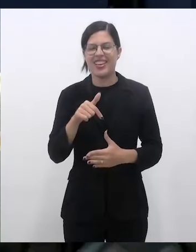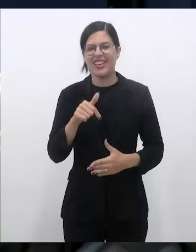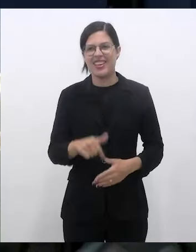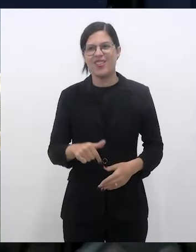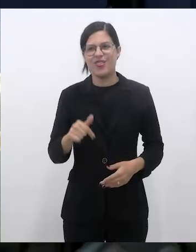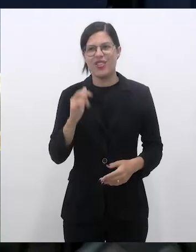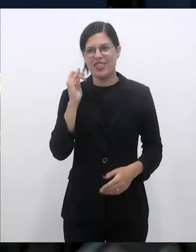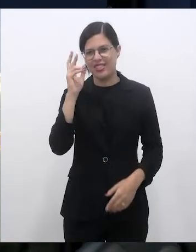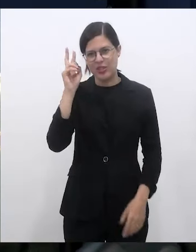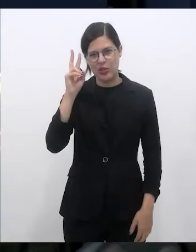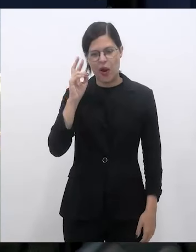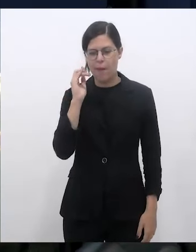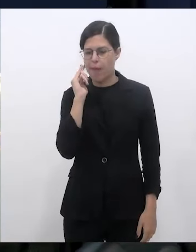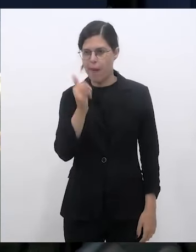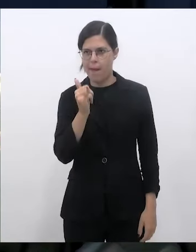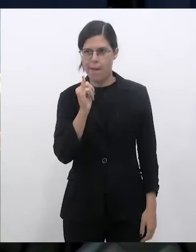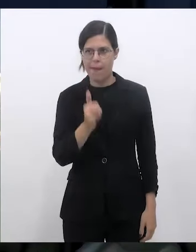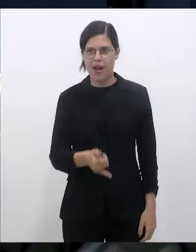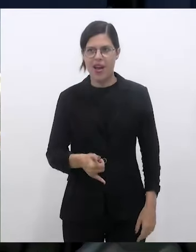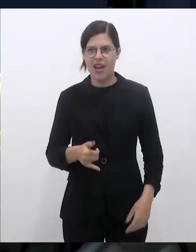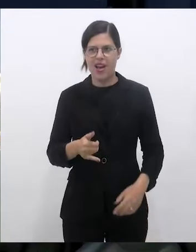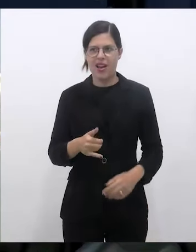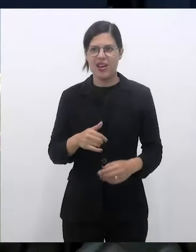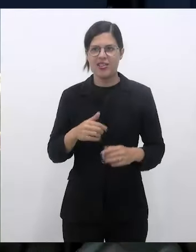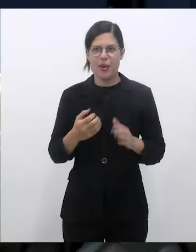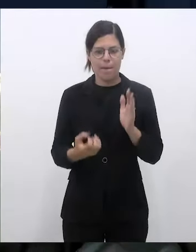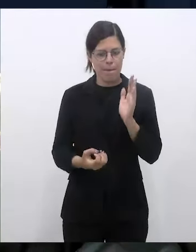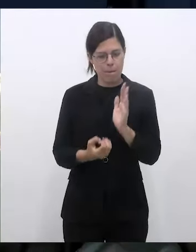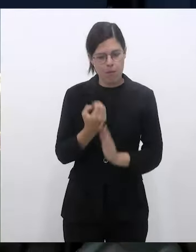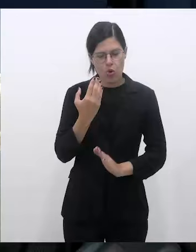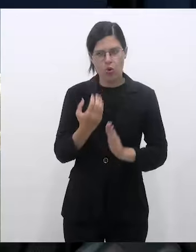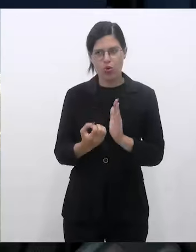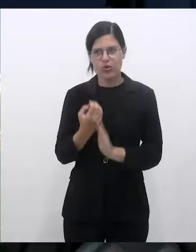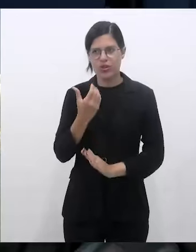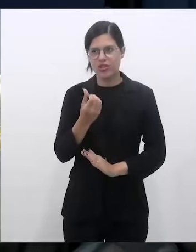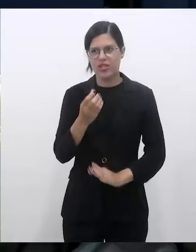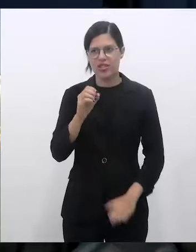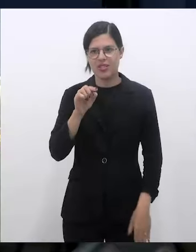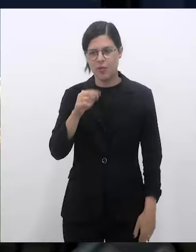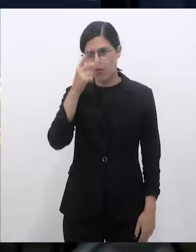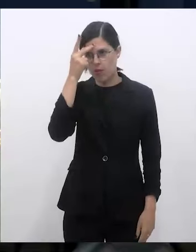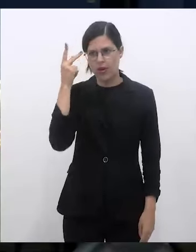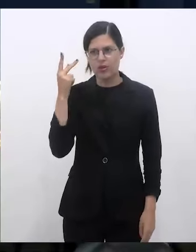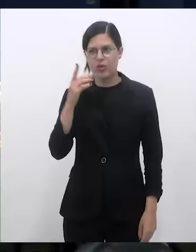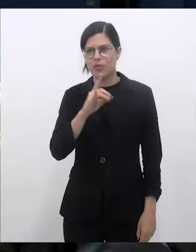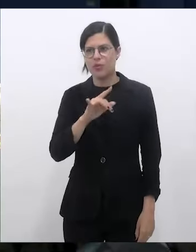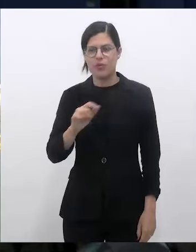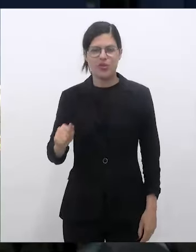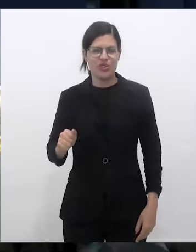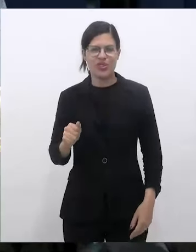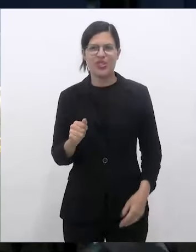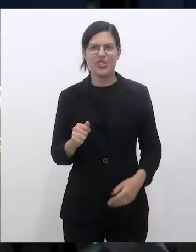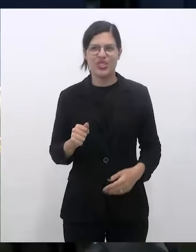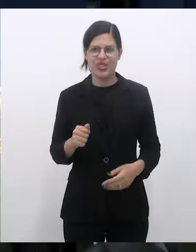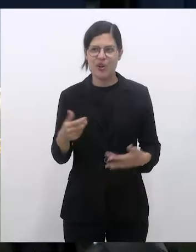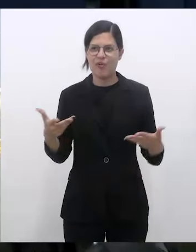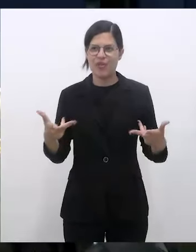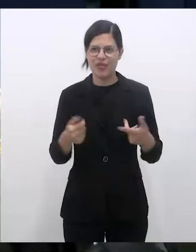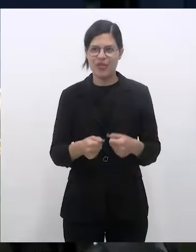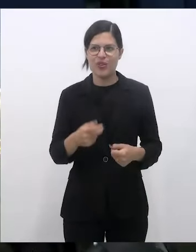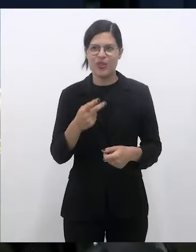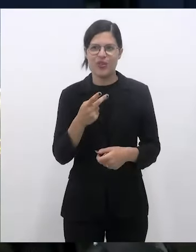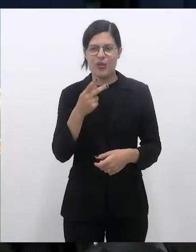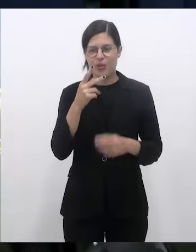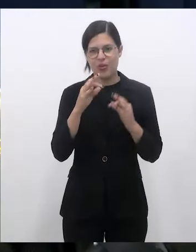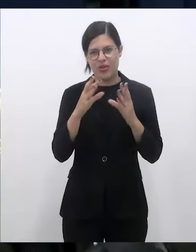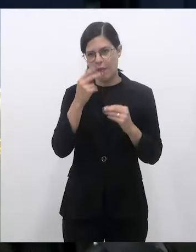lá contando essa história linda, esse pleno emprego, essa produção de 60 mil pessoas por dia, esse furdunço maravilhoso que